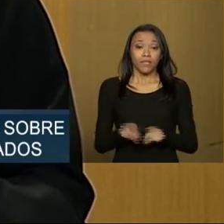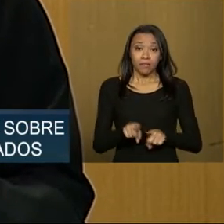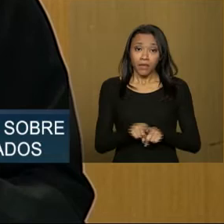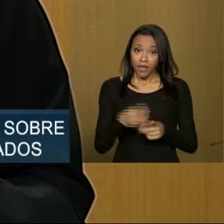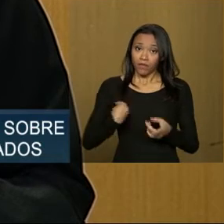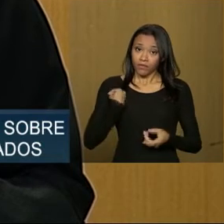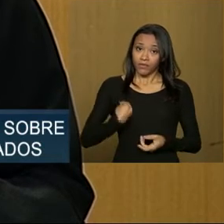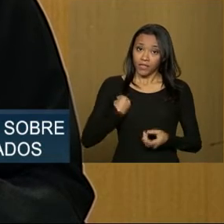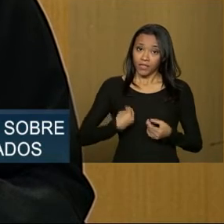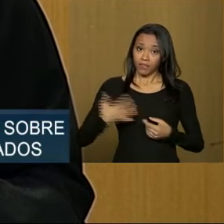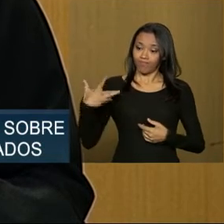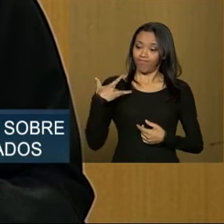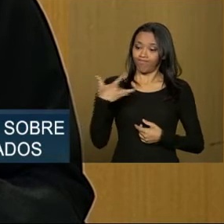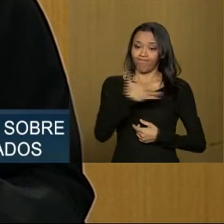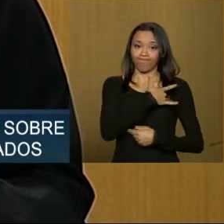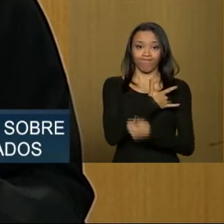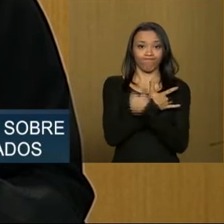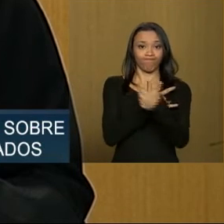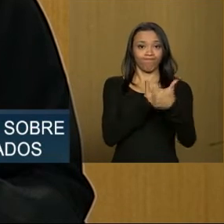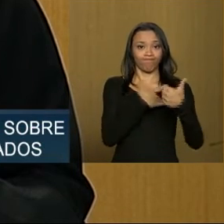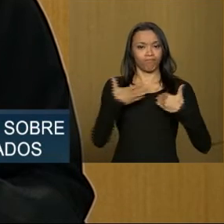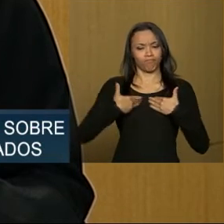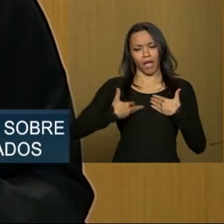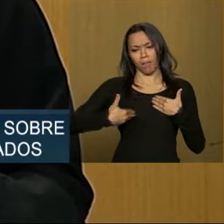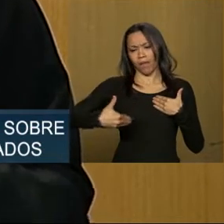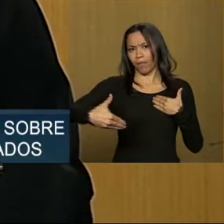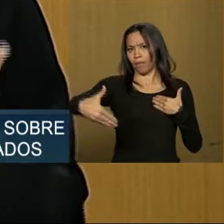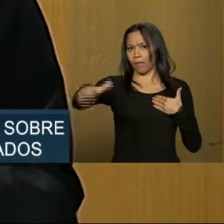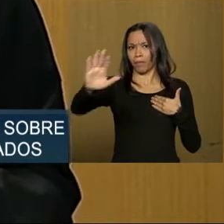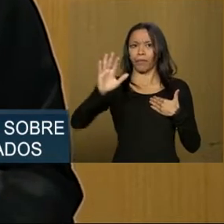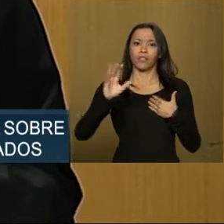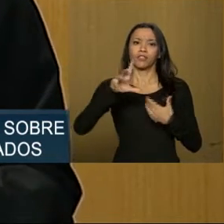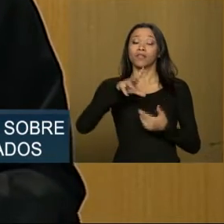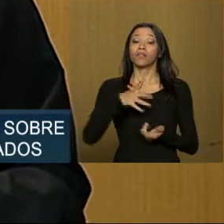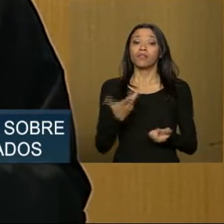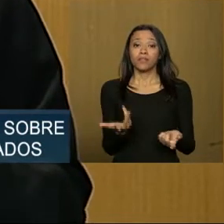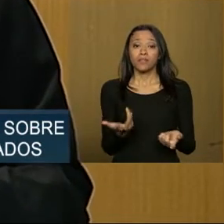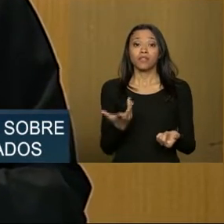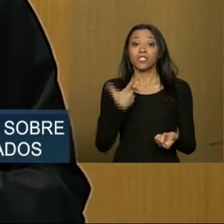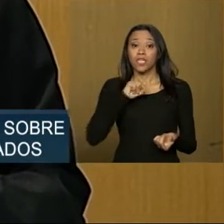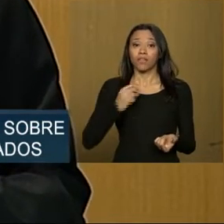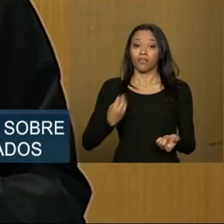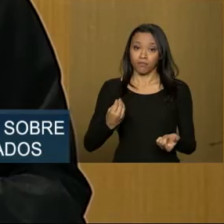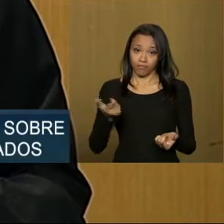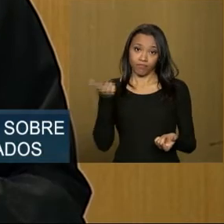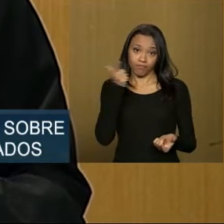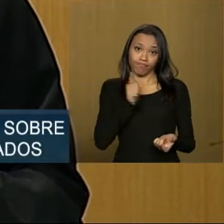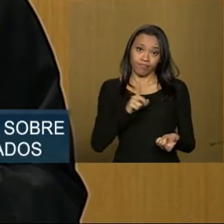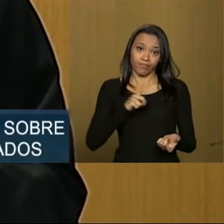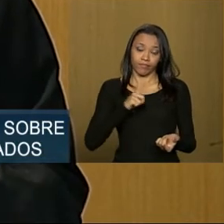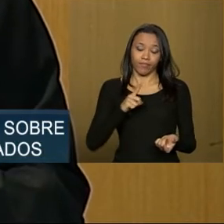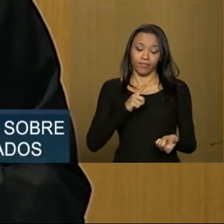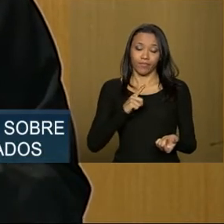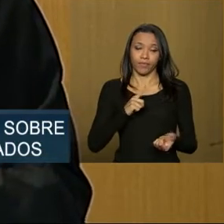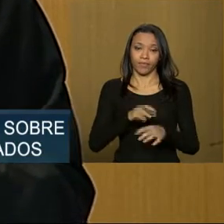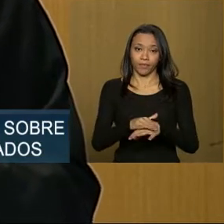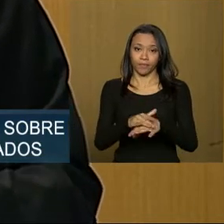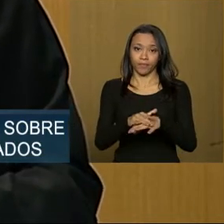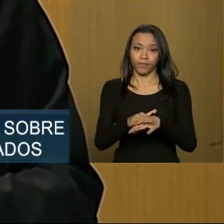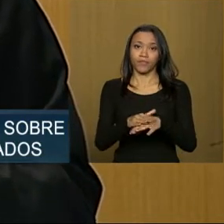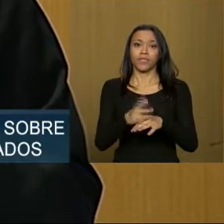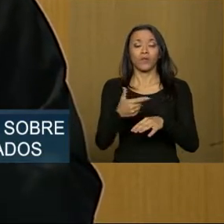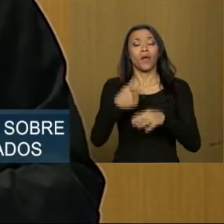né, na população de hipertensos. Então, os benefícios em se consumir